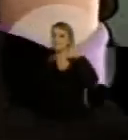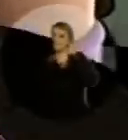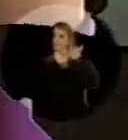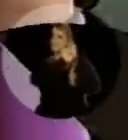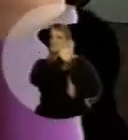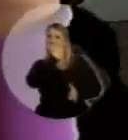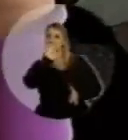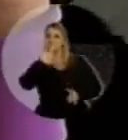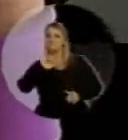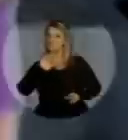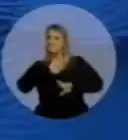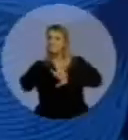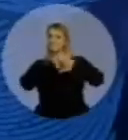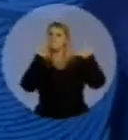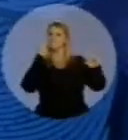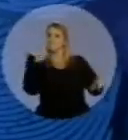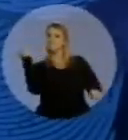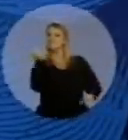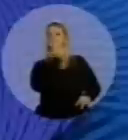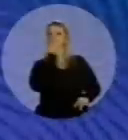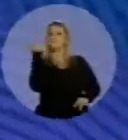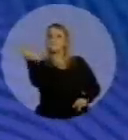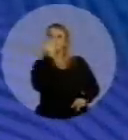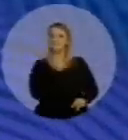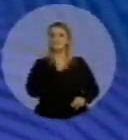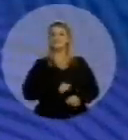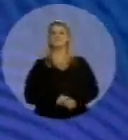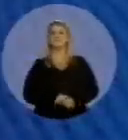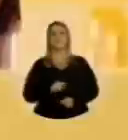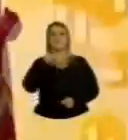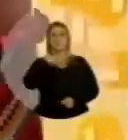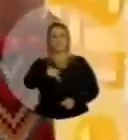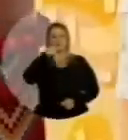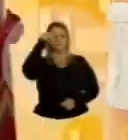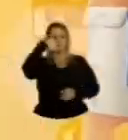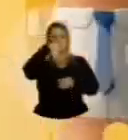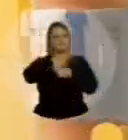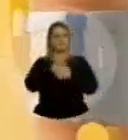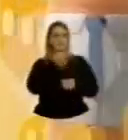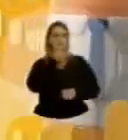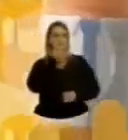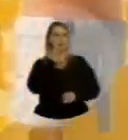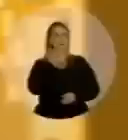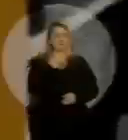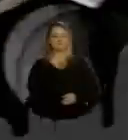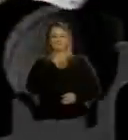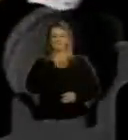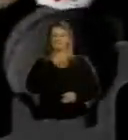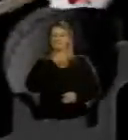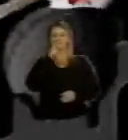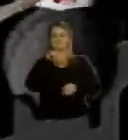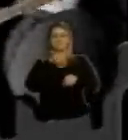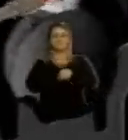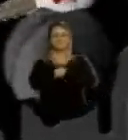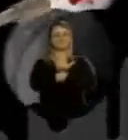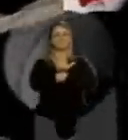do seu dedo. Essa é a campanha da Justiça Eleitoral que vai estar no rádio, na TV e na internet para lembrar o eleitor que deve